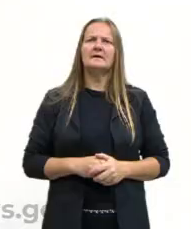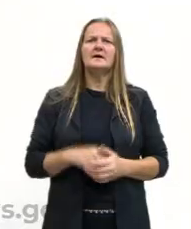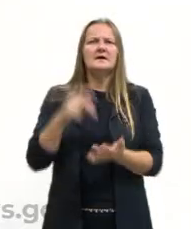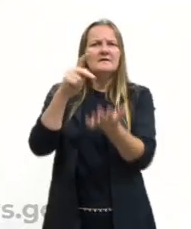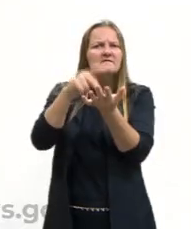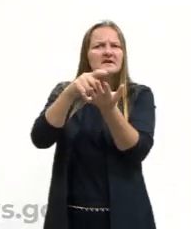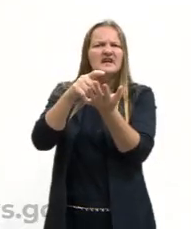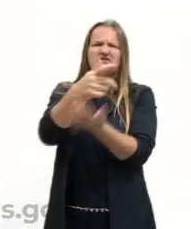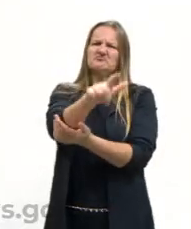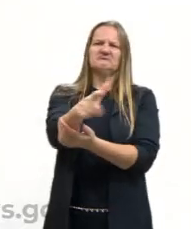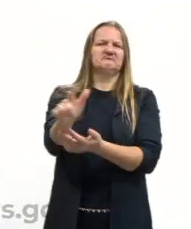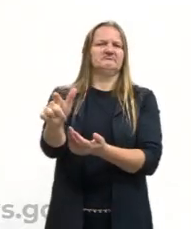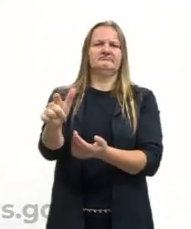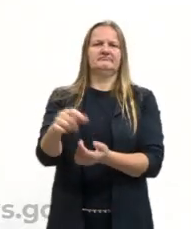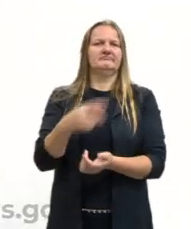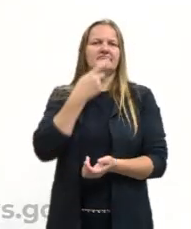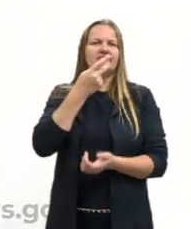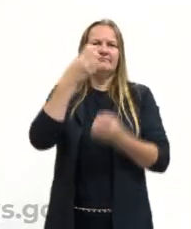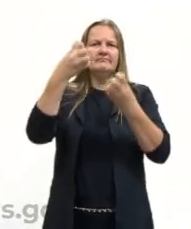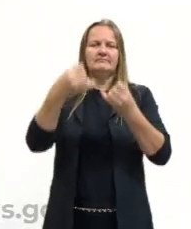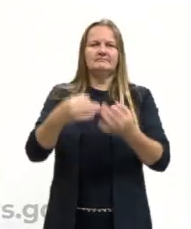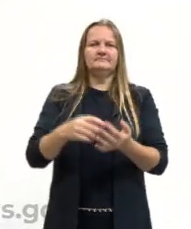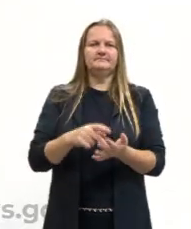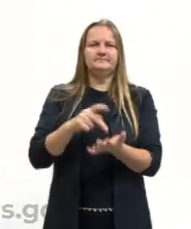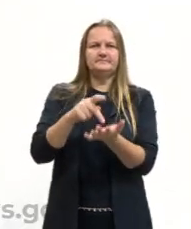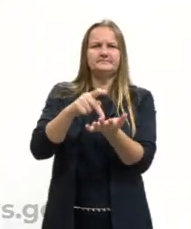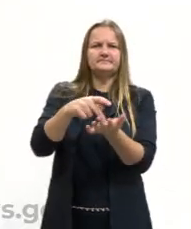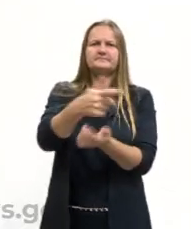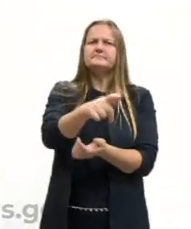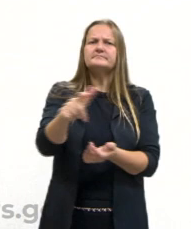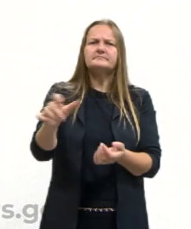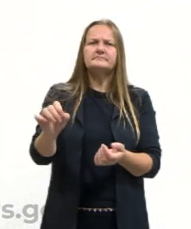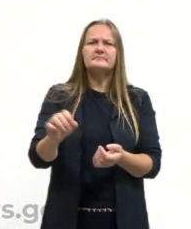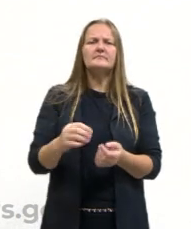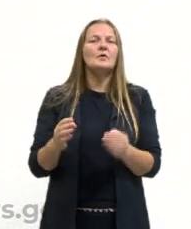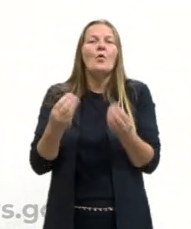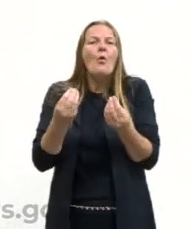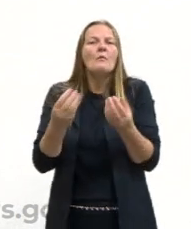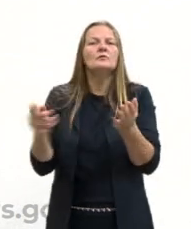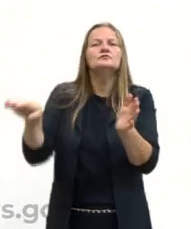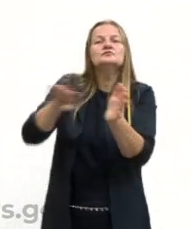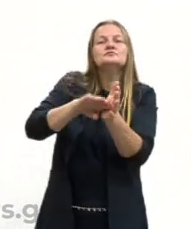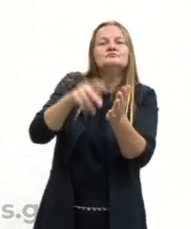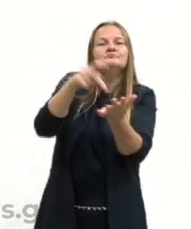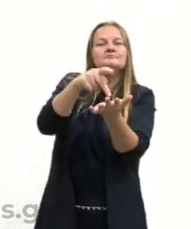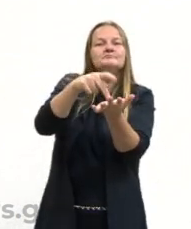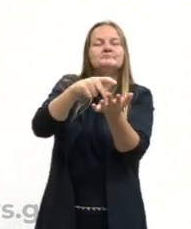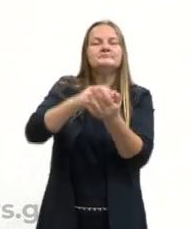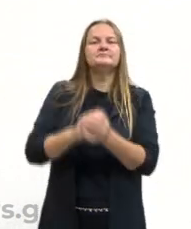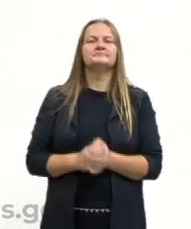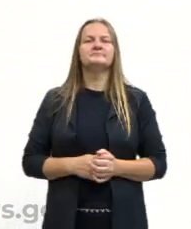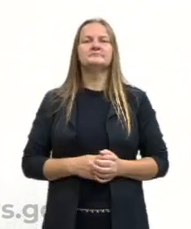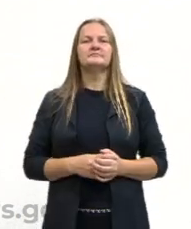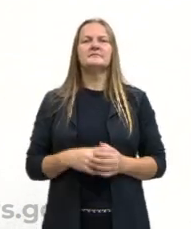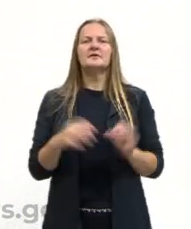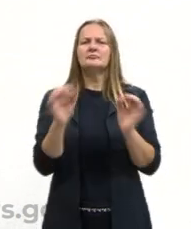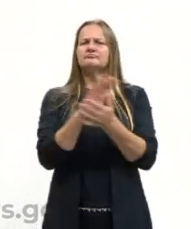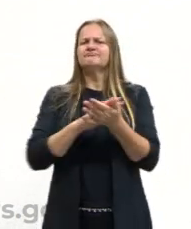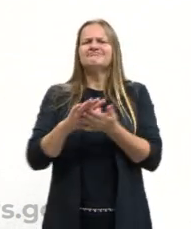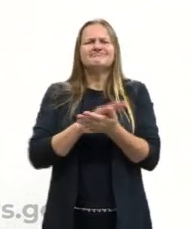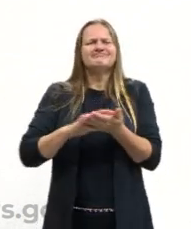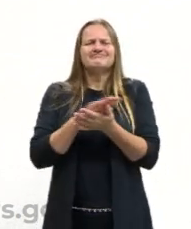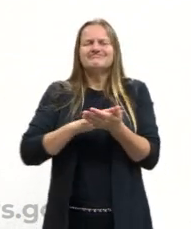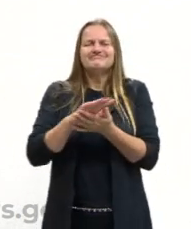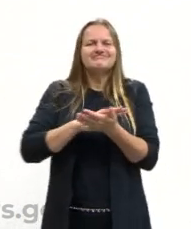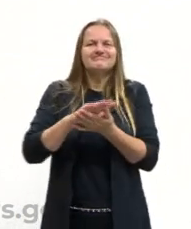verdade ela não existe se ela existisse nós não conseguiríamos chegar até ela e se chegássemos a tela nós não